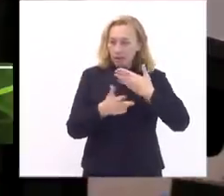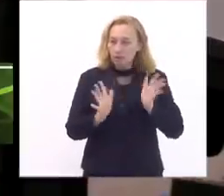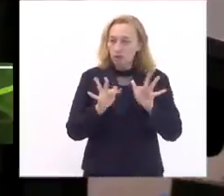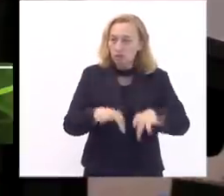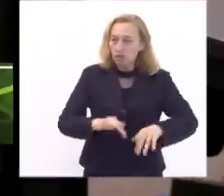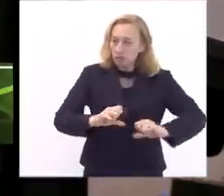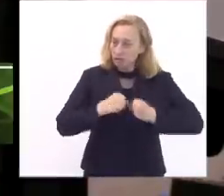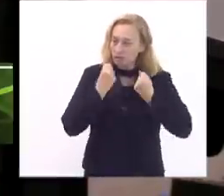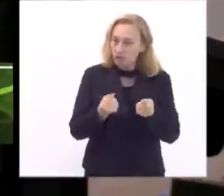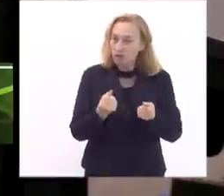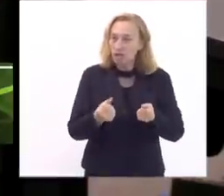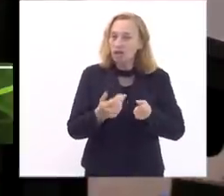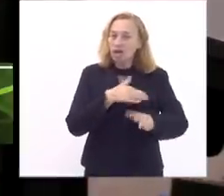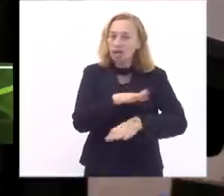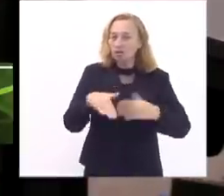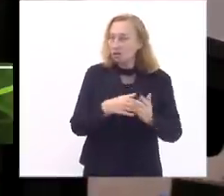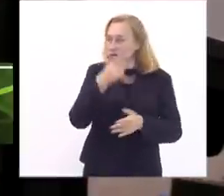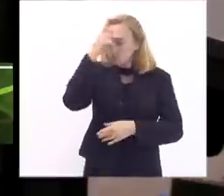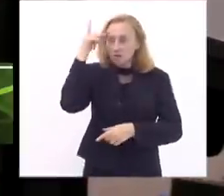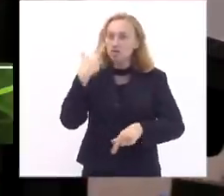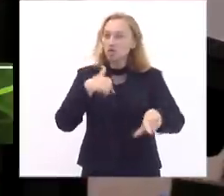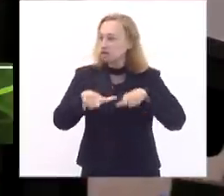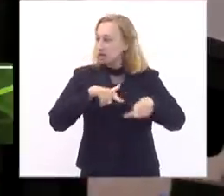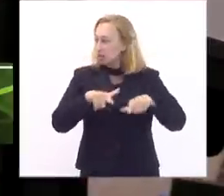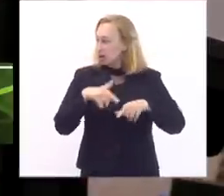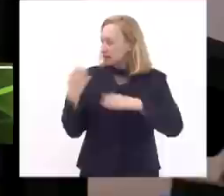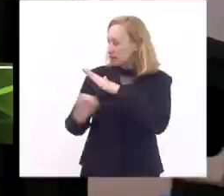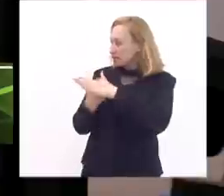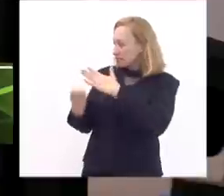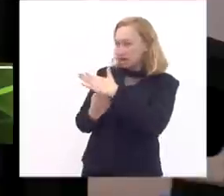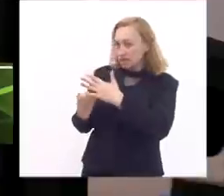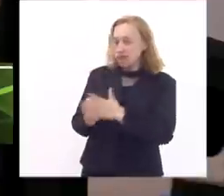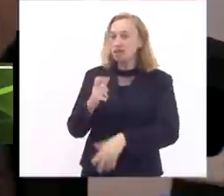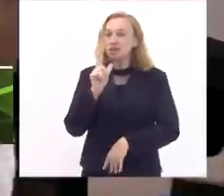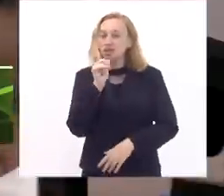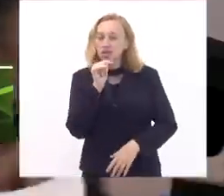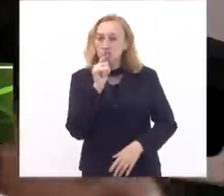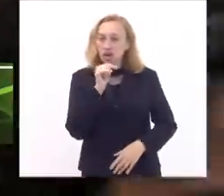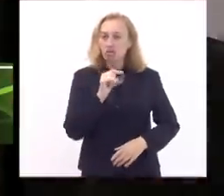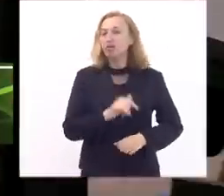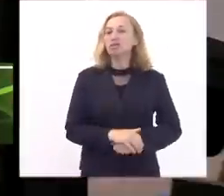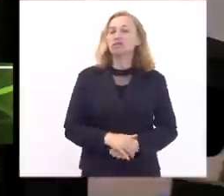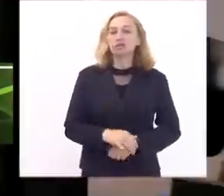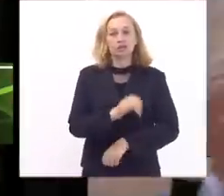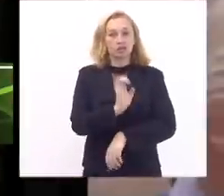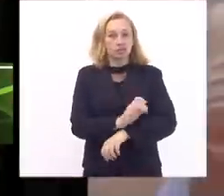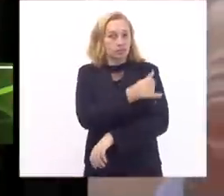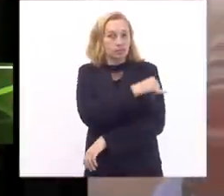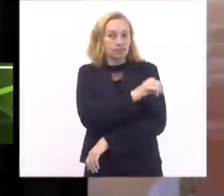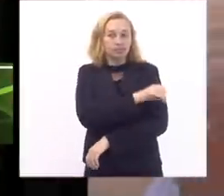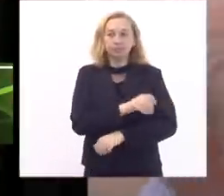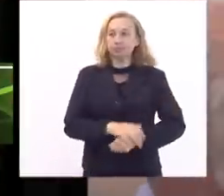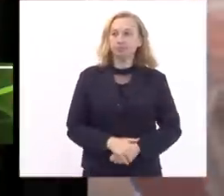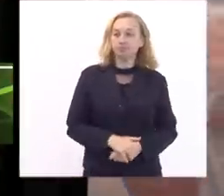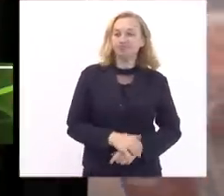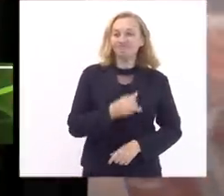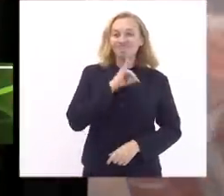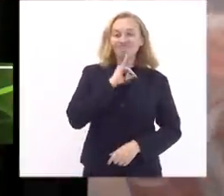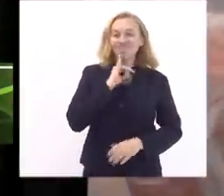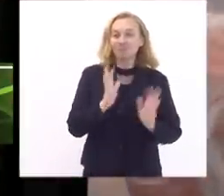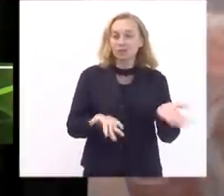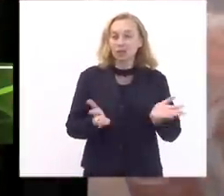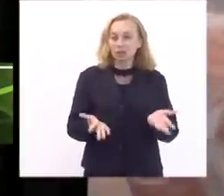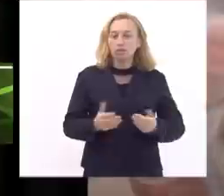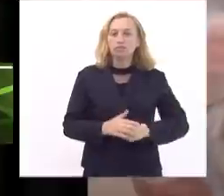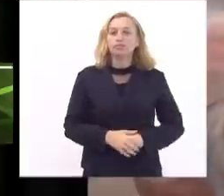defender esses trabalhadores que tanto somaram na história do Estado do Rio de Janeiro e agora, infelizmente, estão passando